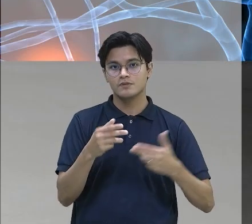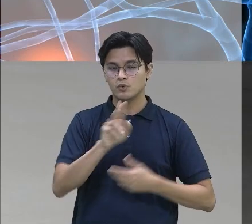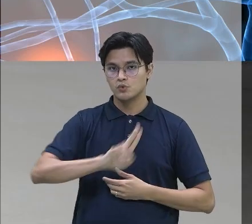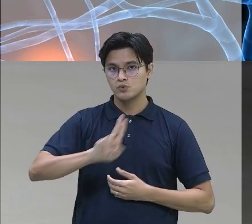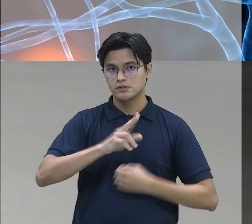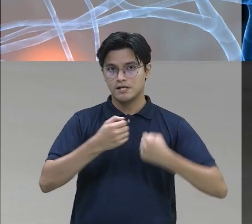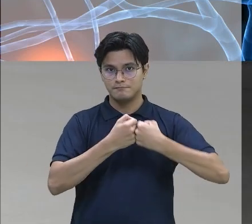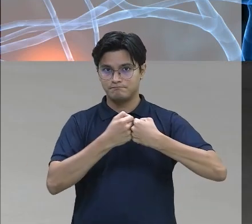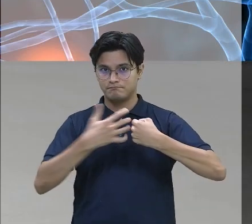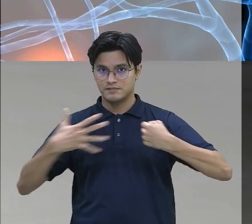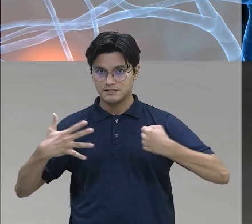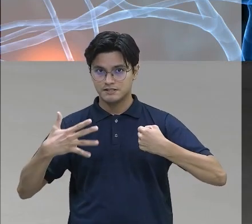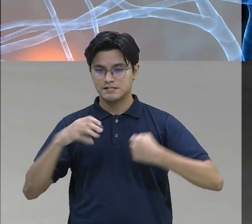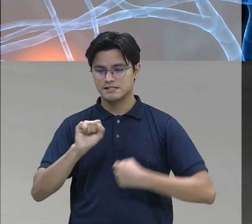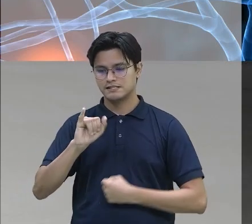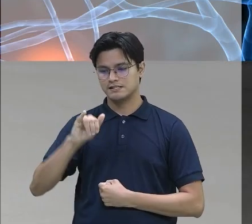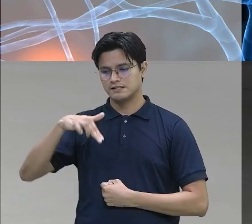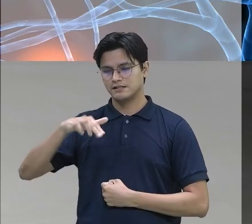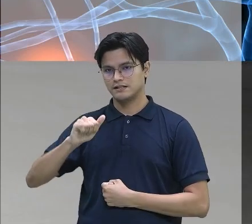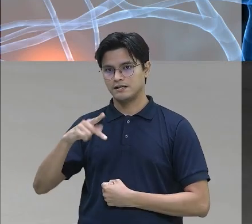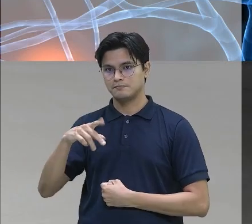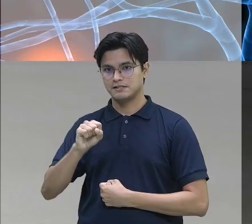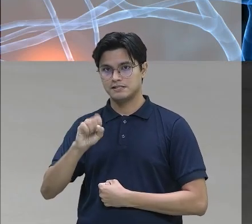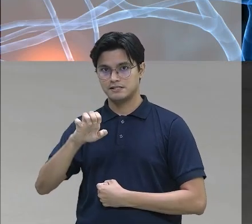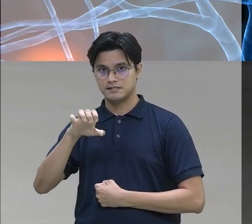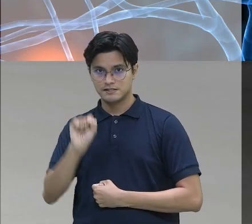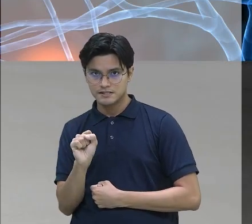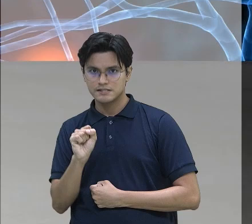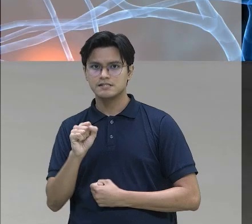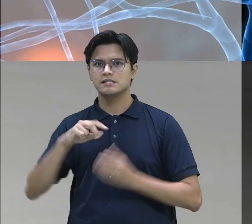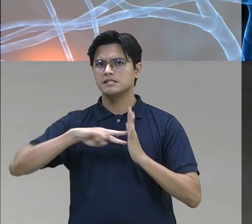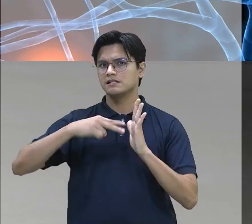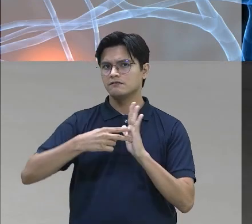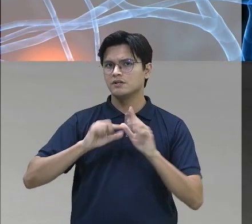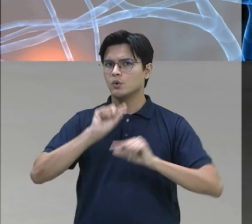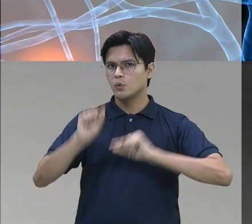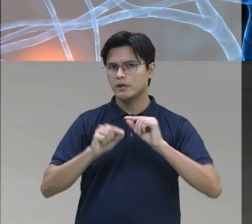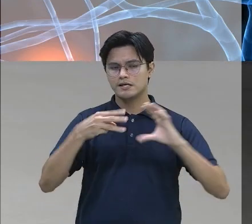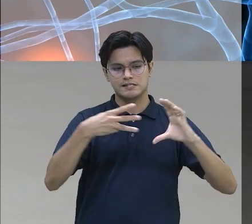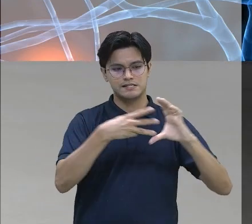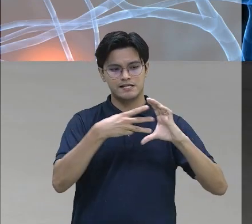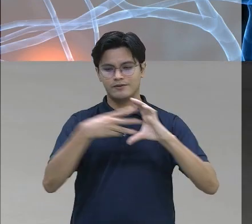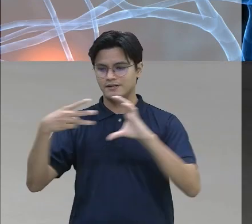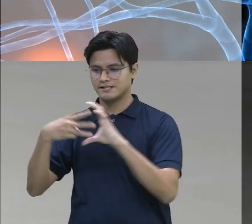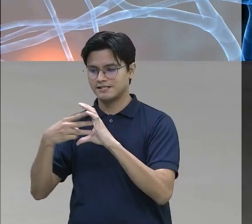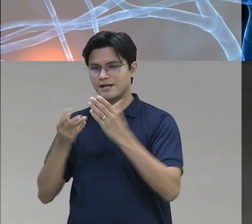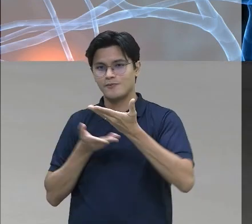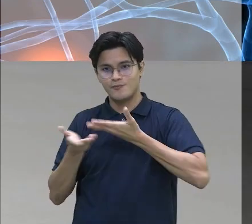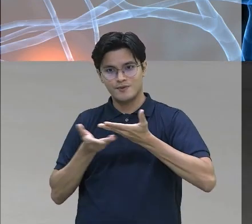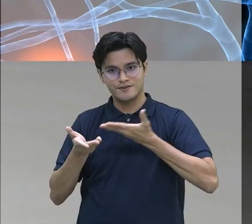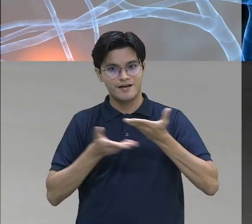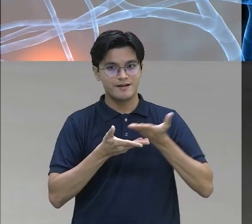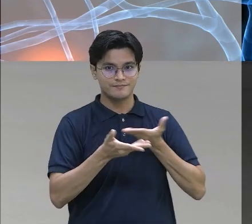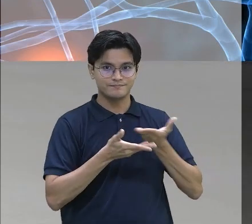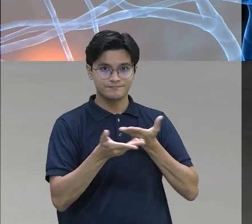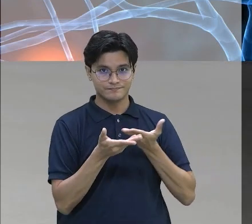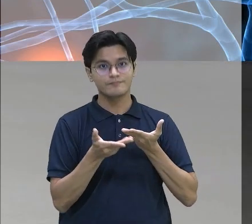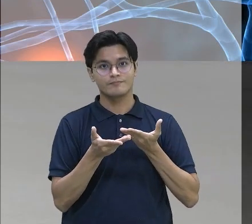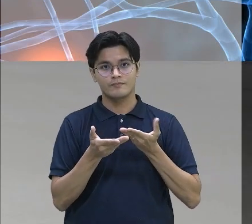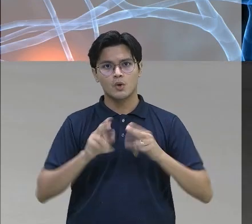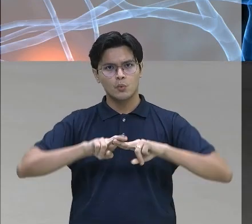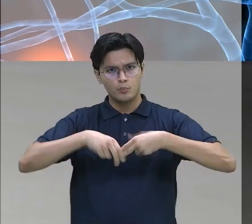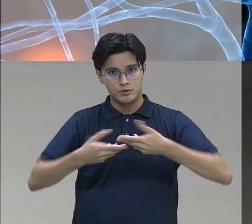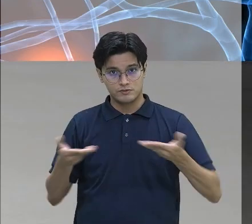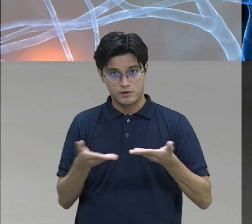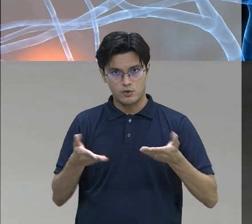são comunicação entre uma célula e outra. E esse cenário aqui, meio futurístico, ele não está à toa. É para